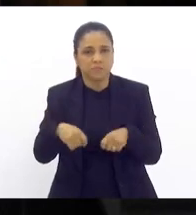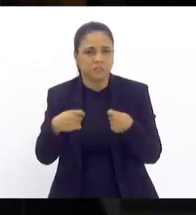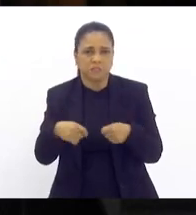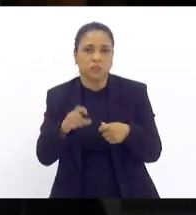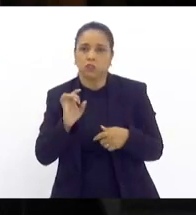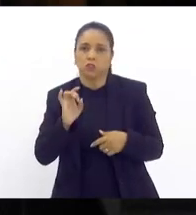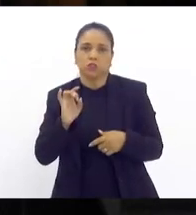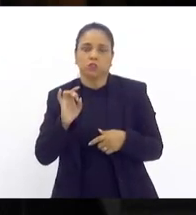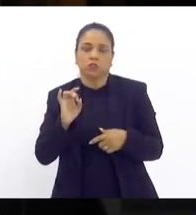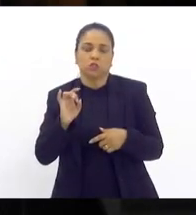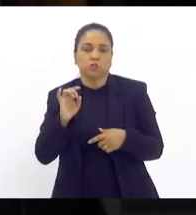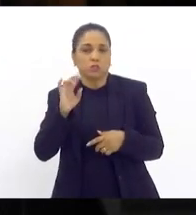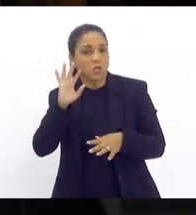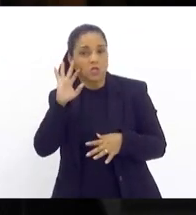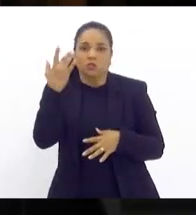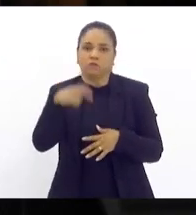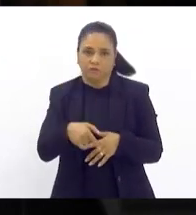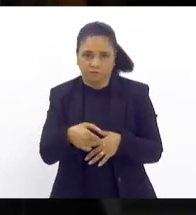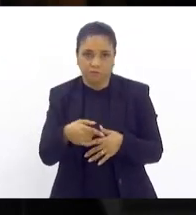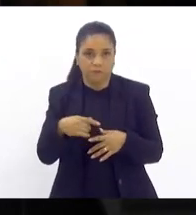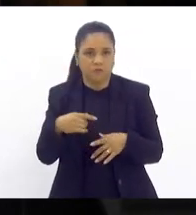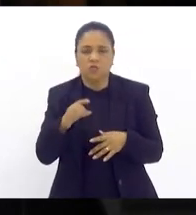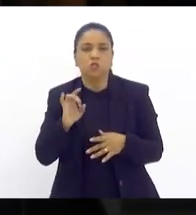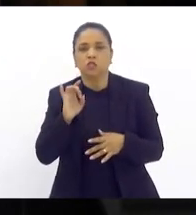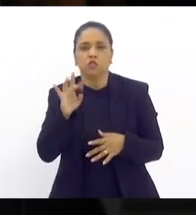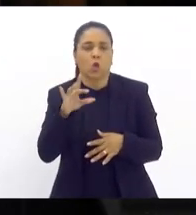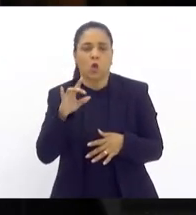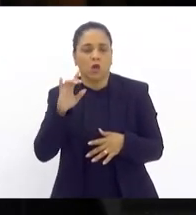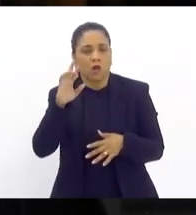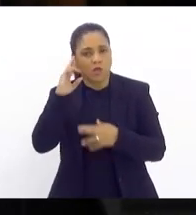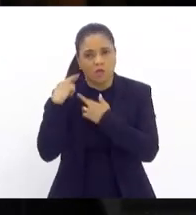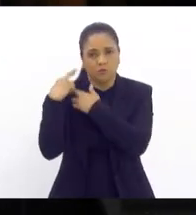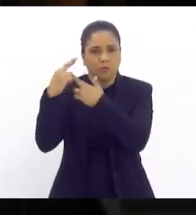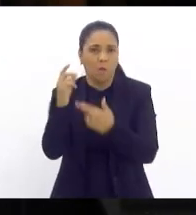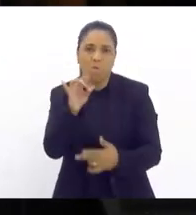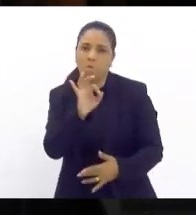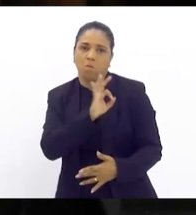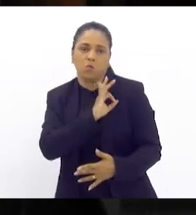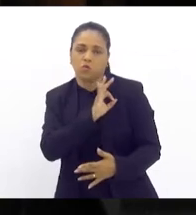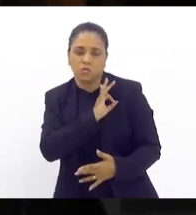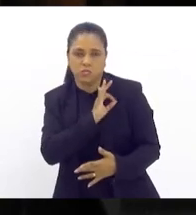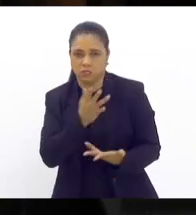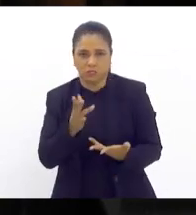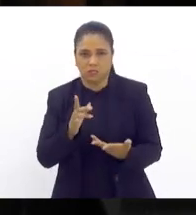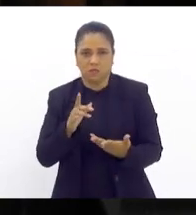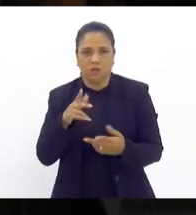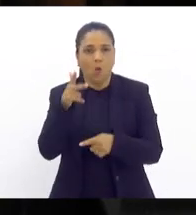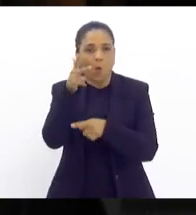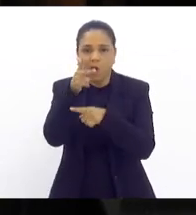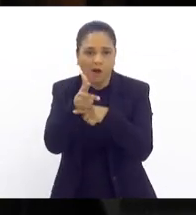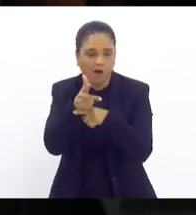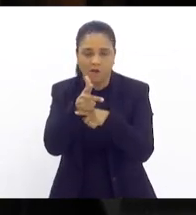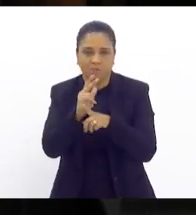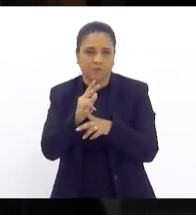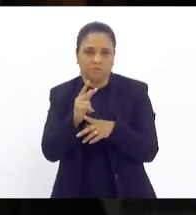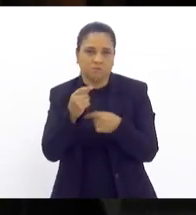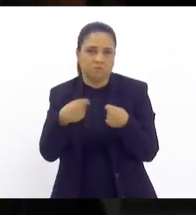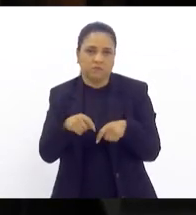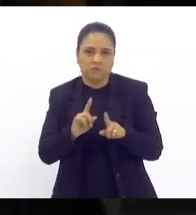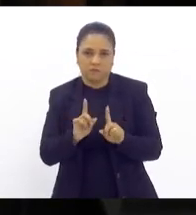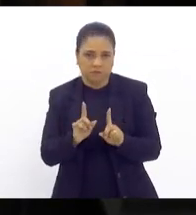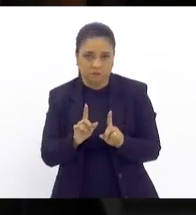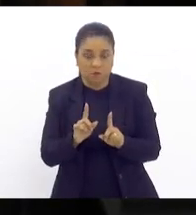só de câmeras só de índices é um assunto que requer